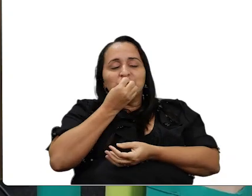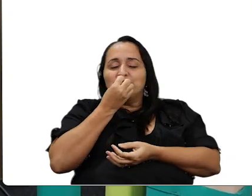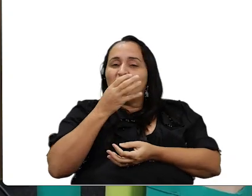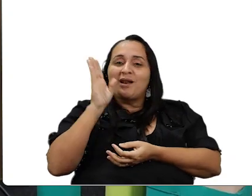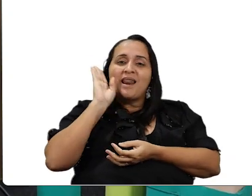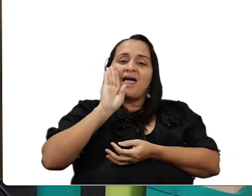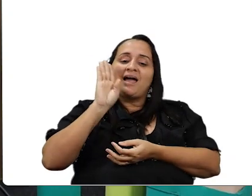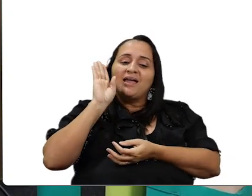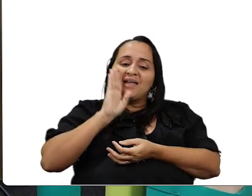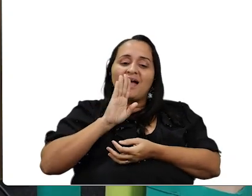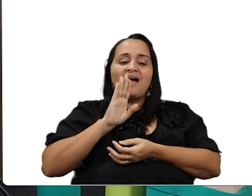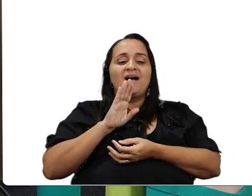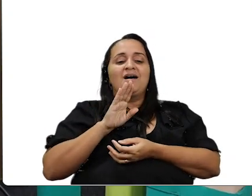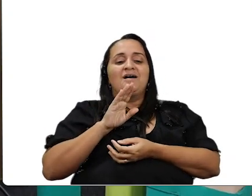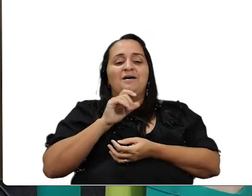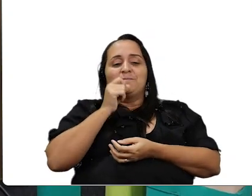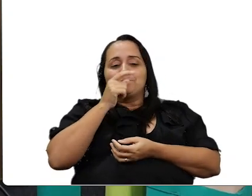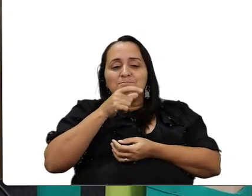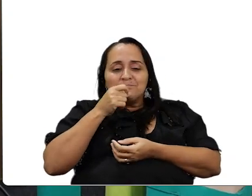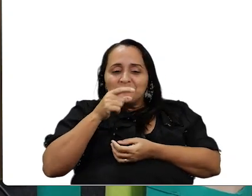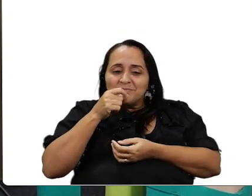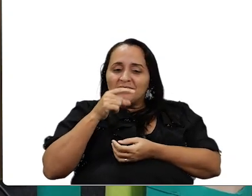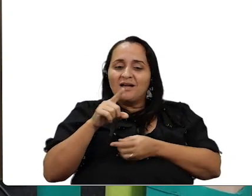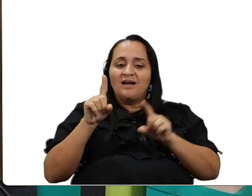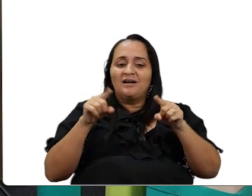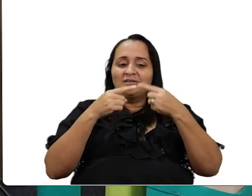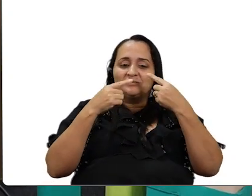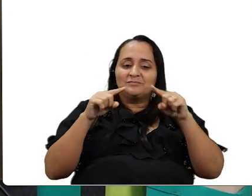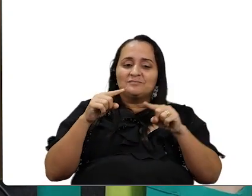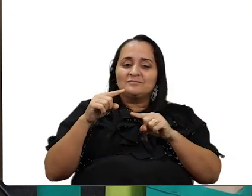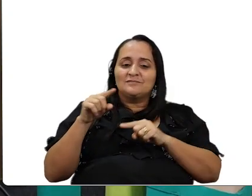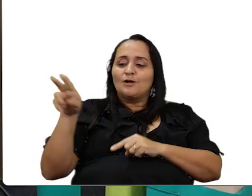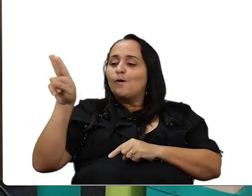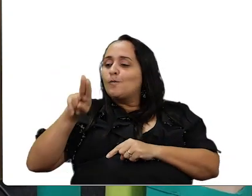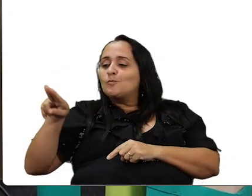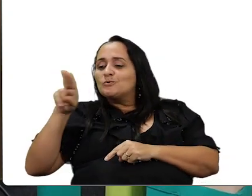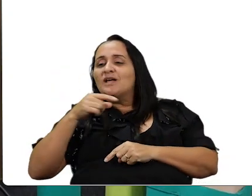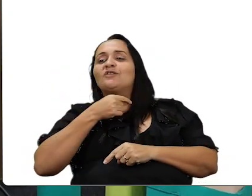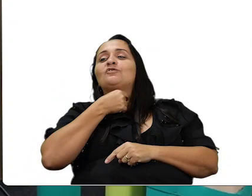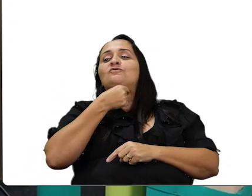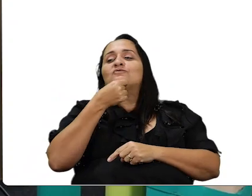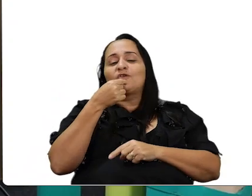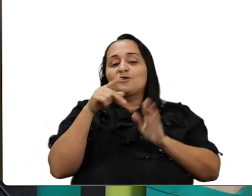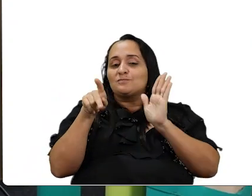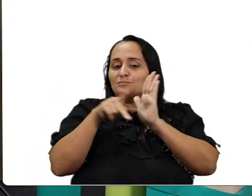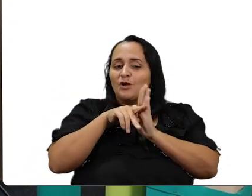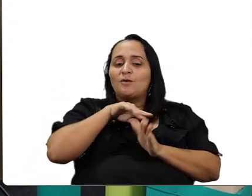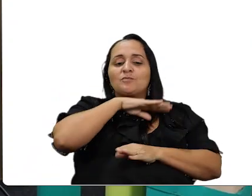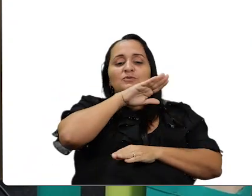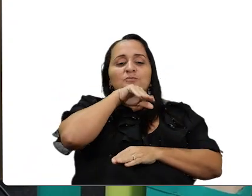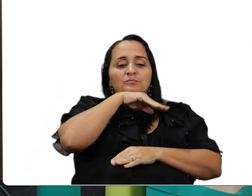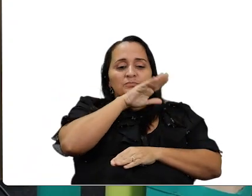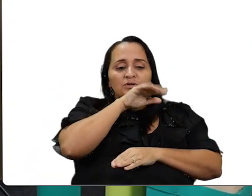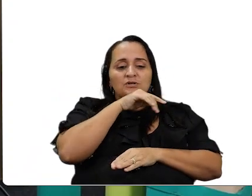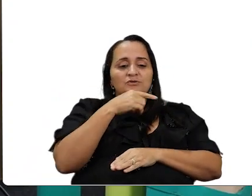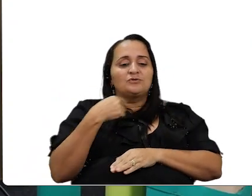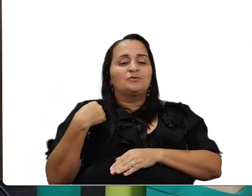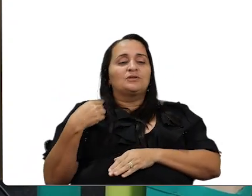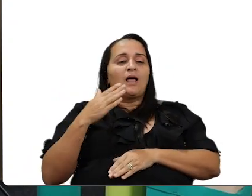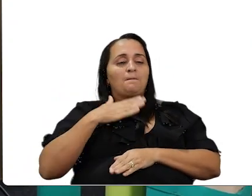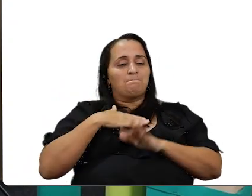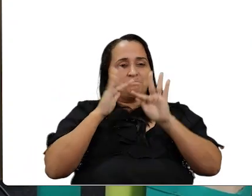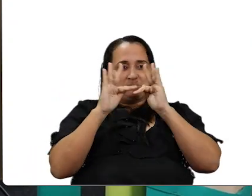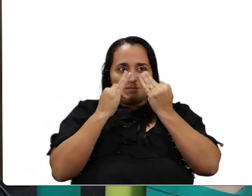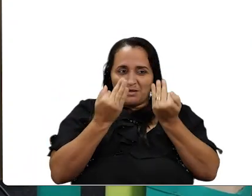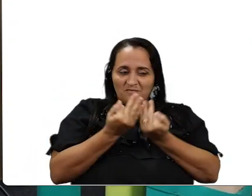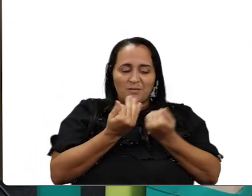imitar as letras das músicas fazendo o ruído dos bichos. Foi cômico, a gente rolou no chão,